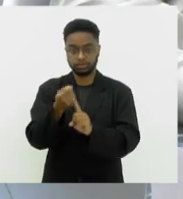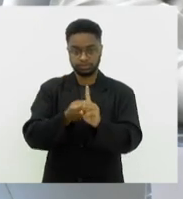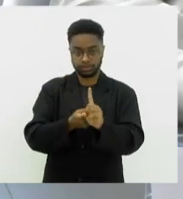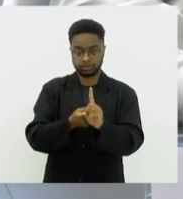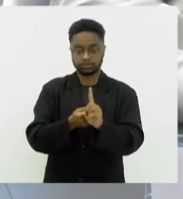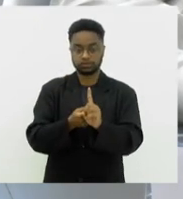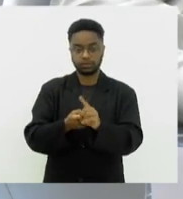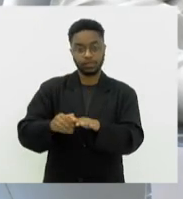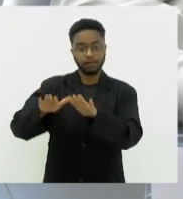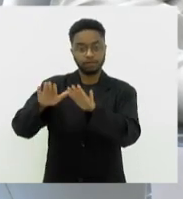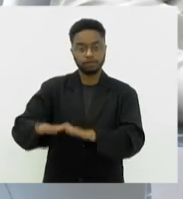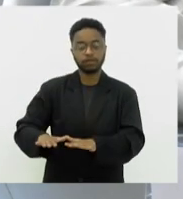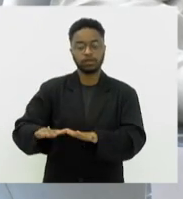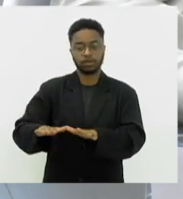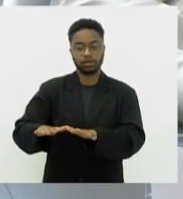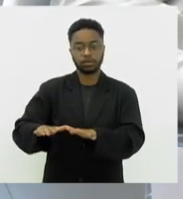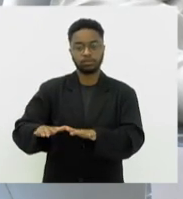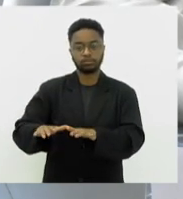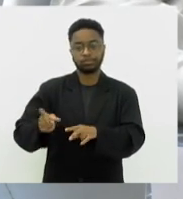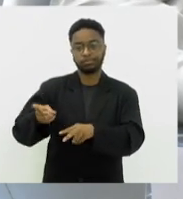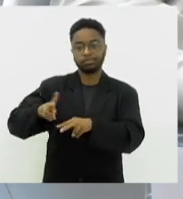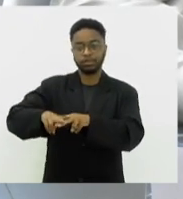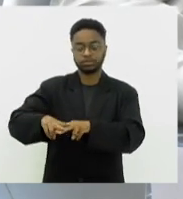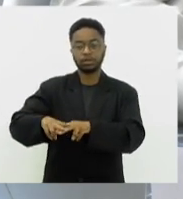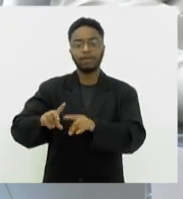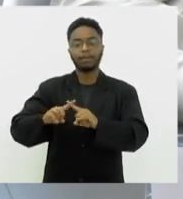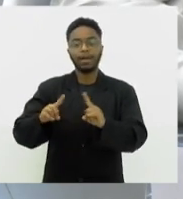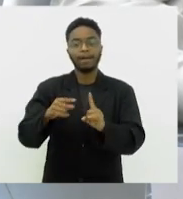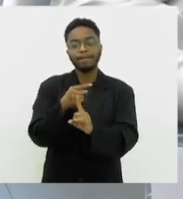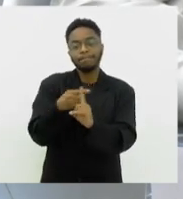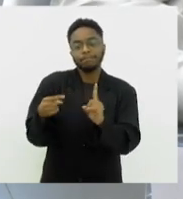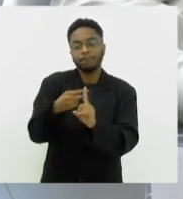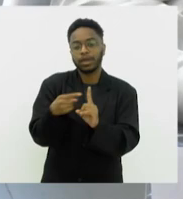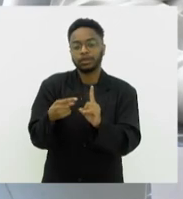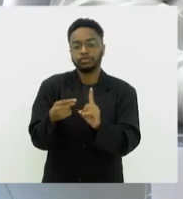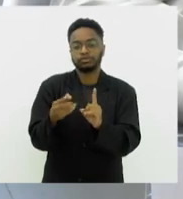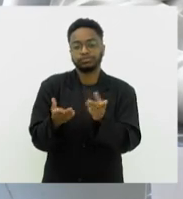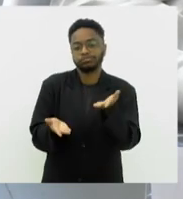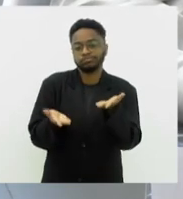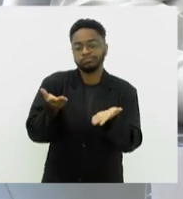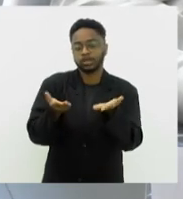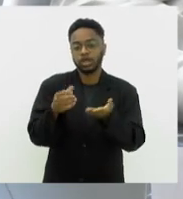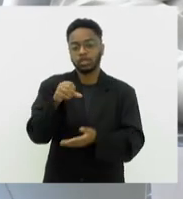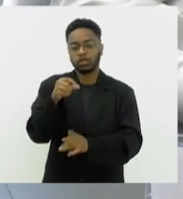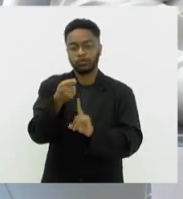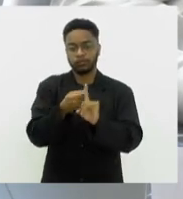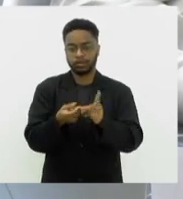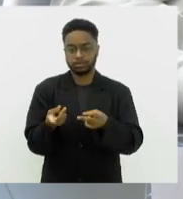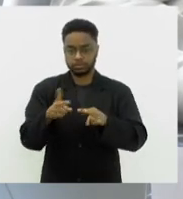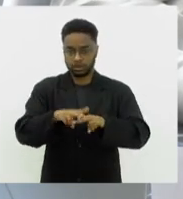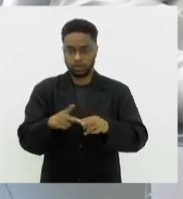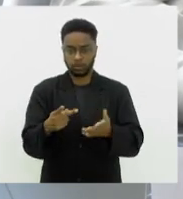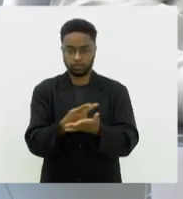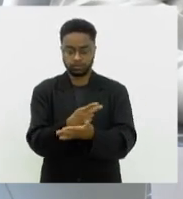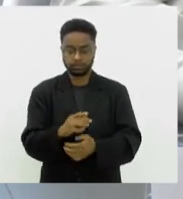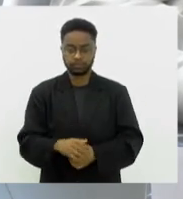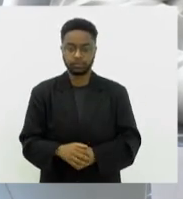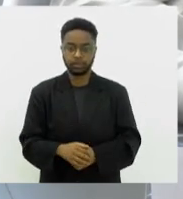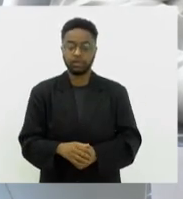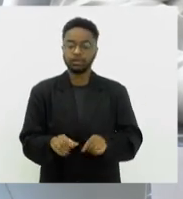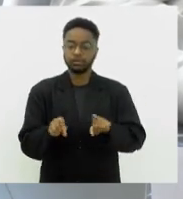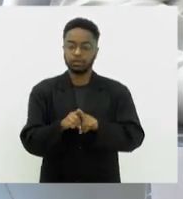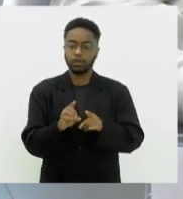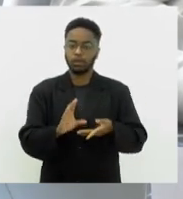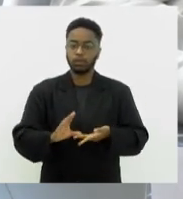ficando eh a média da faixa de 9 meses de prisão diante disso tudo o Conselho Nacional de Justiça